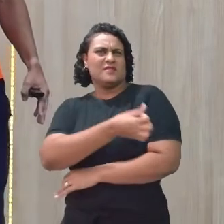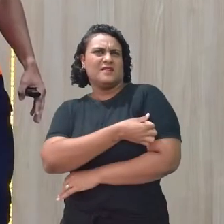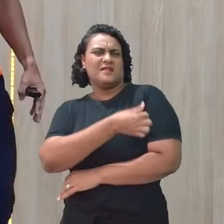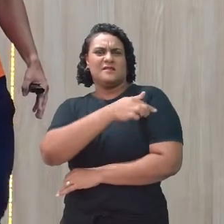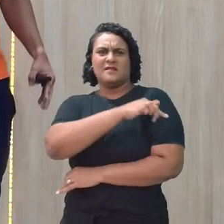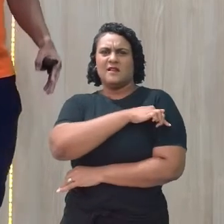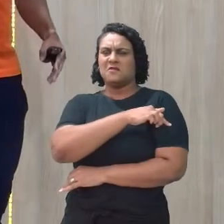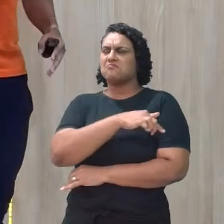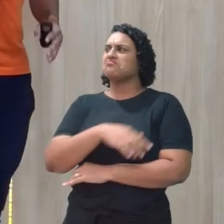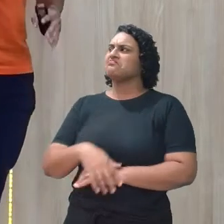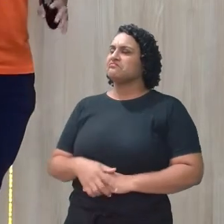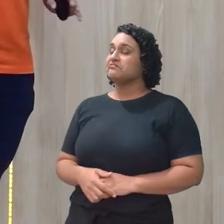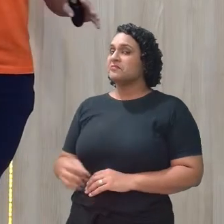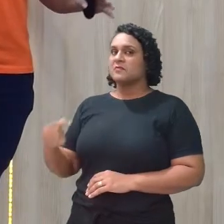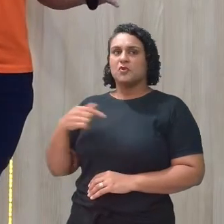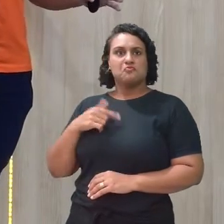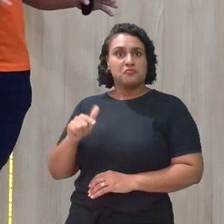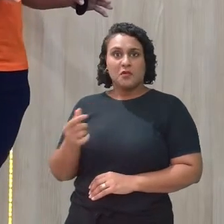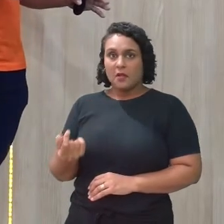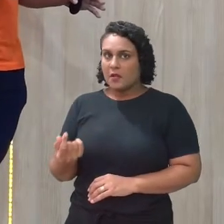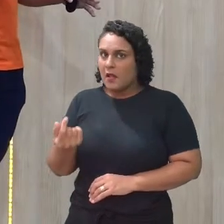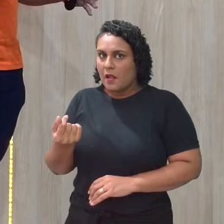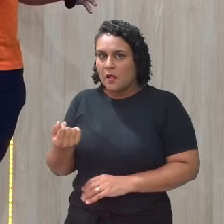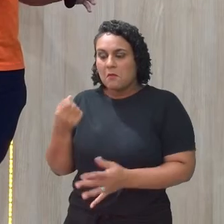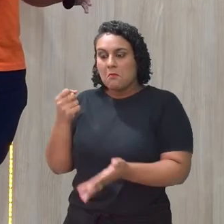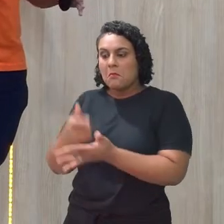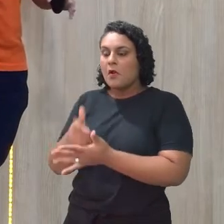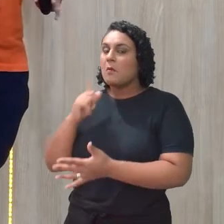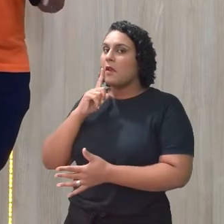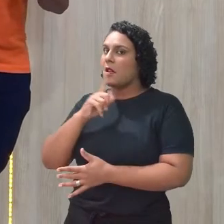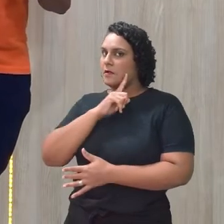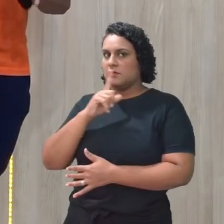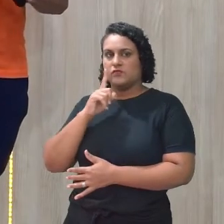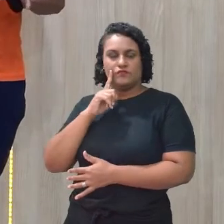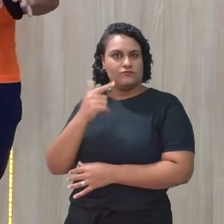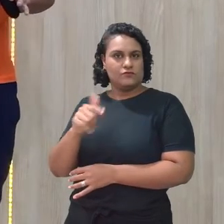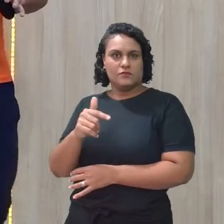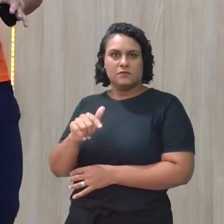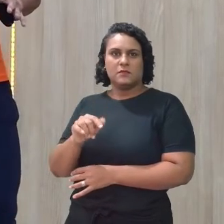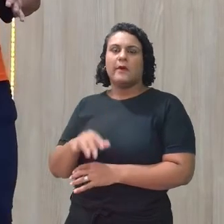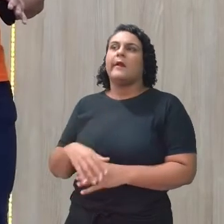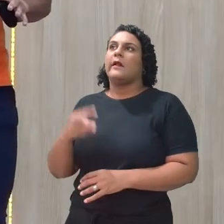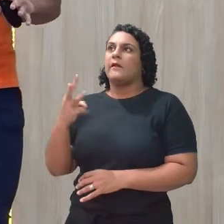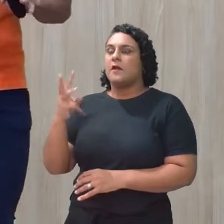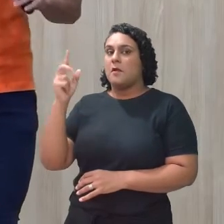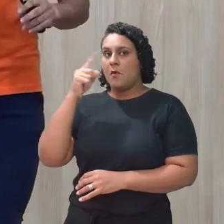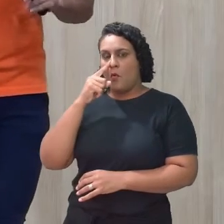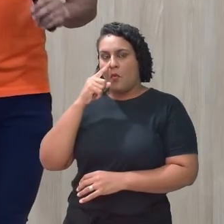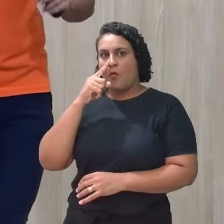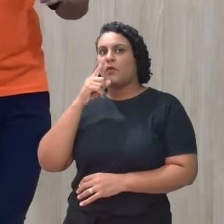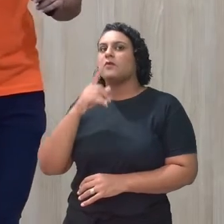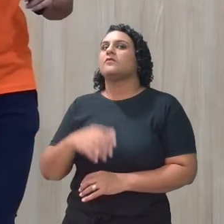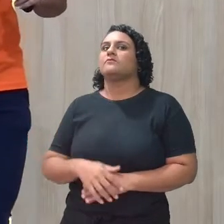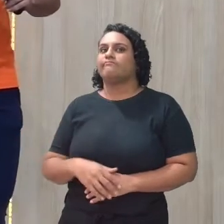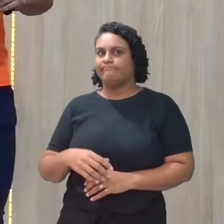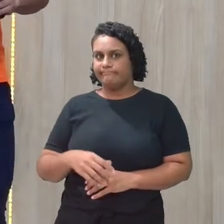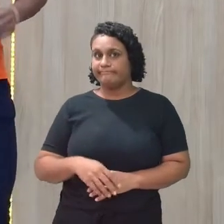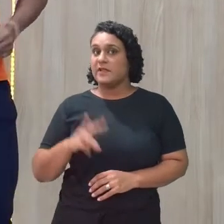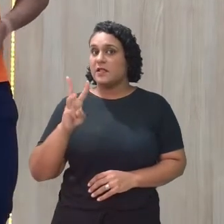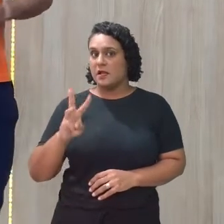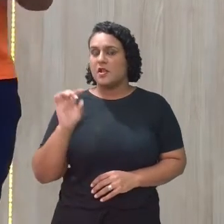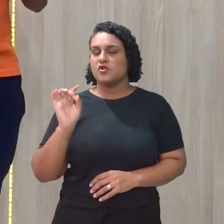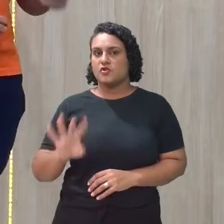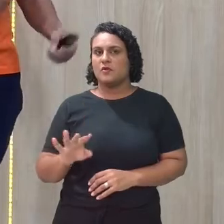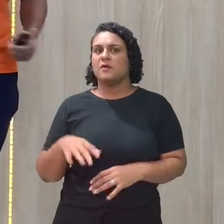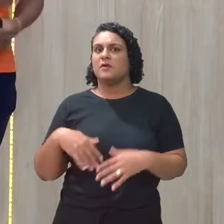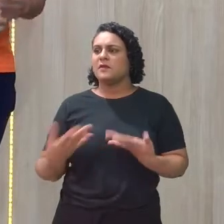ali, Tiago, e não tinha dinheiro para o lanche, né? Era 3 biscoitos contadinho dentro da bolsa. E